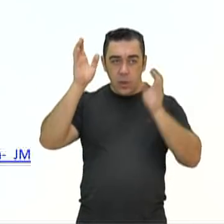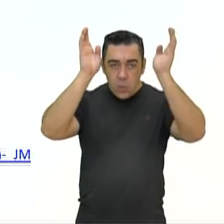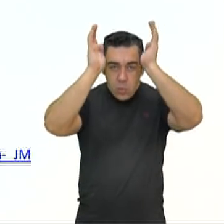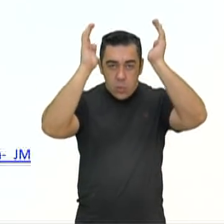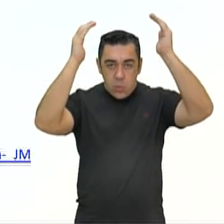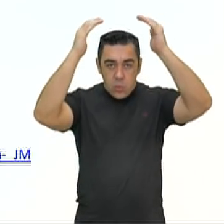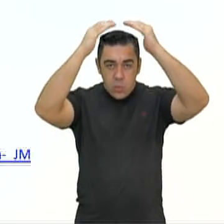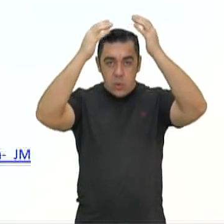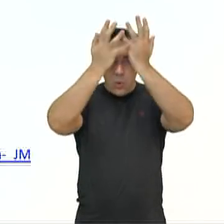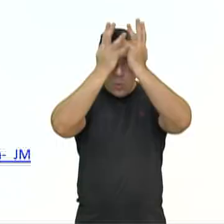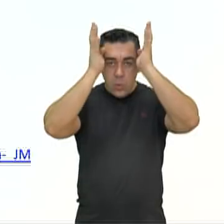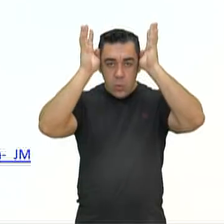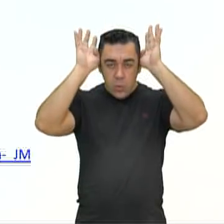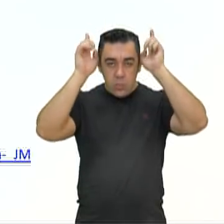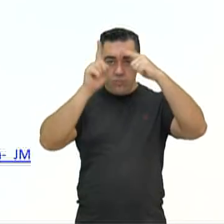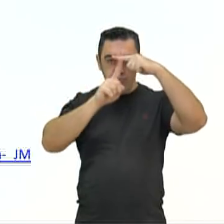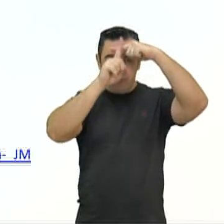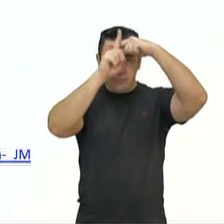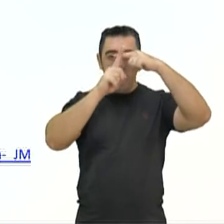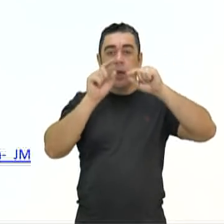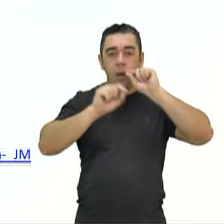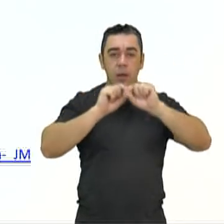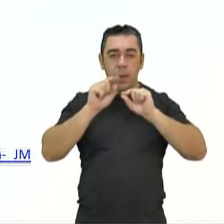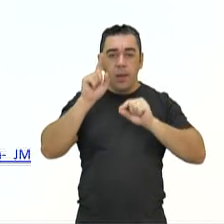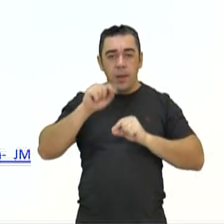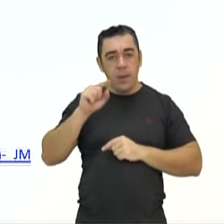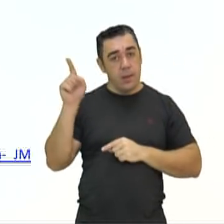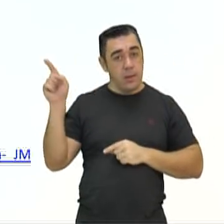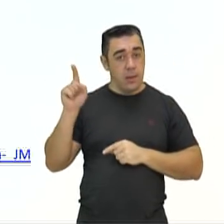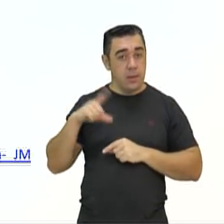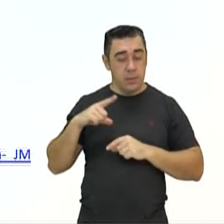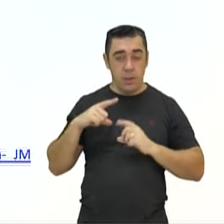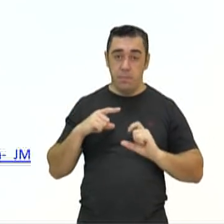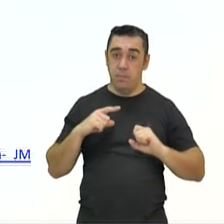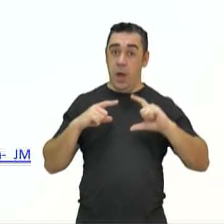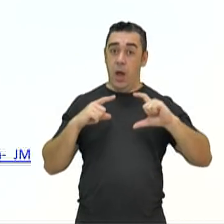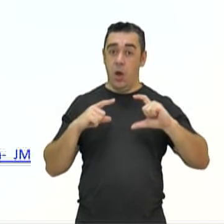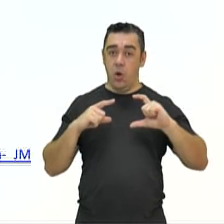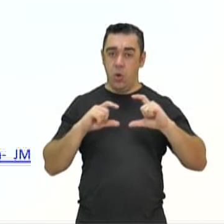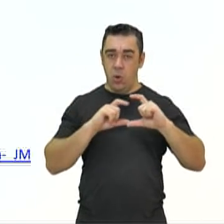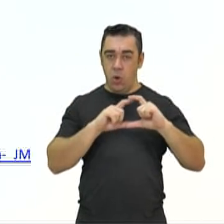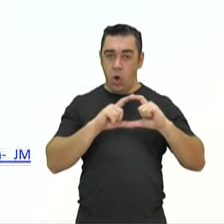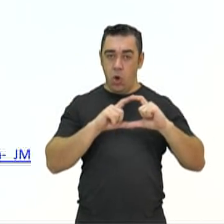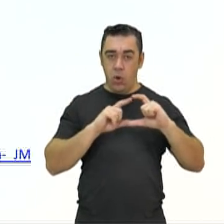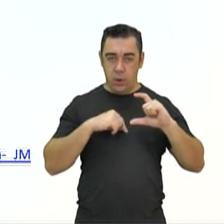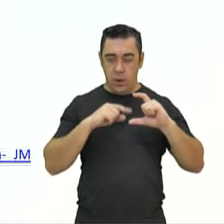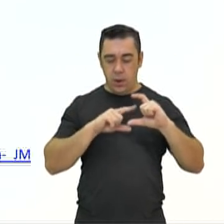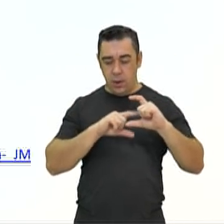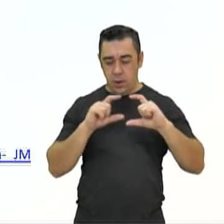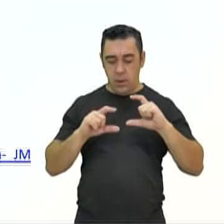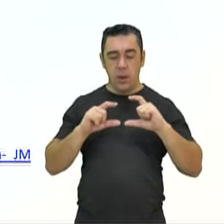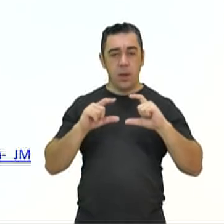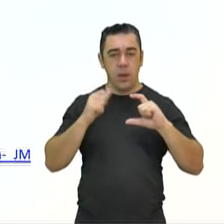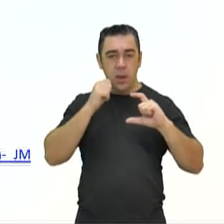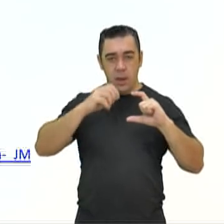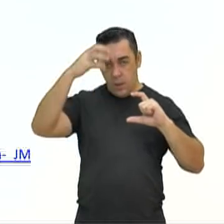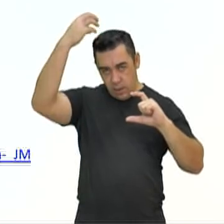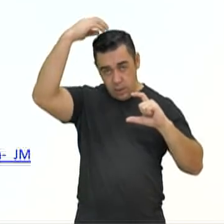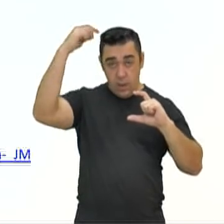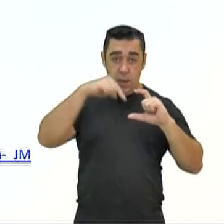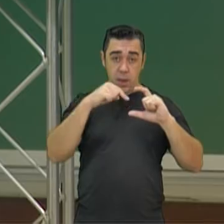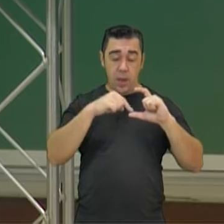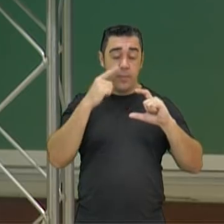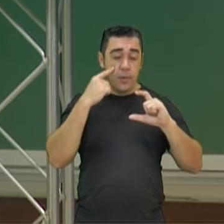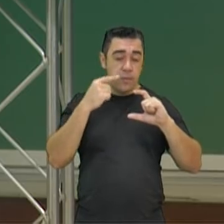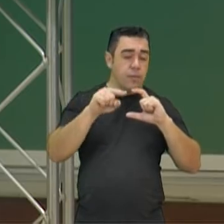das peças maiores, tanto ele quanto a dama. Então, mas ele ainda é um pouquinho maior que a dama, normalmente, né? Não é regra, mas ele é um pouquinho maior para